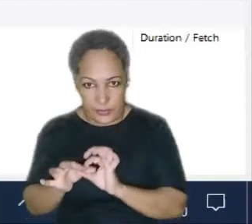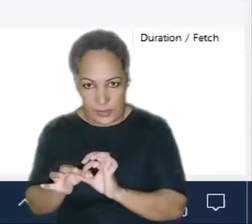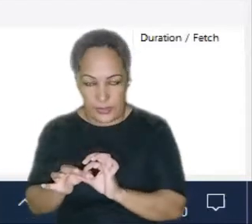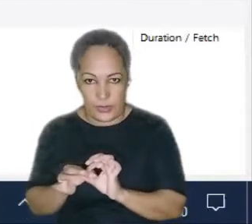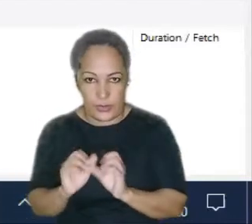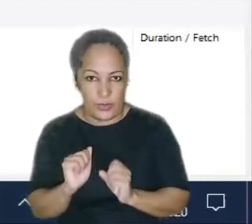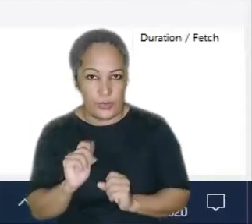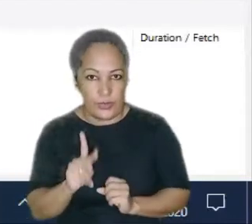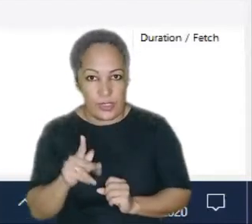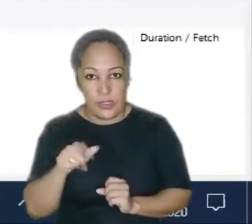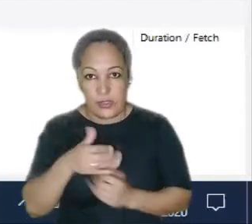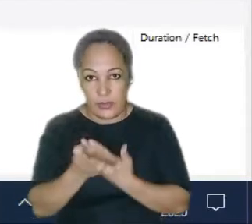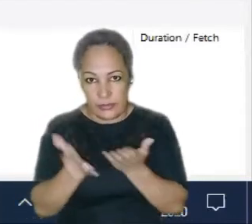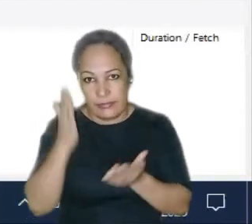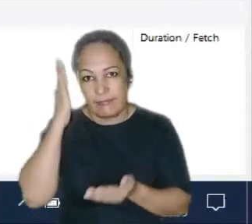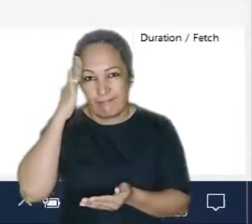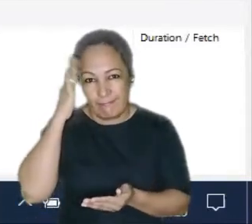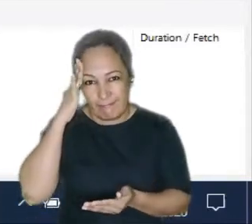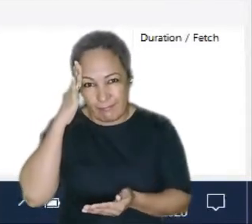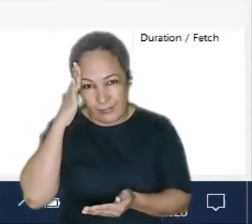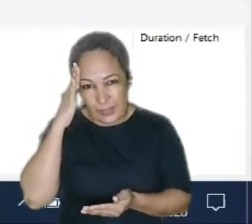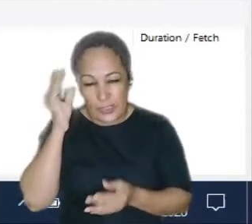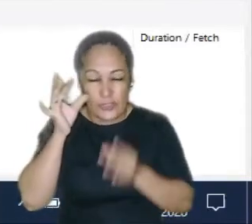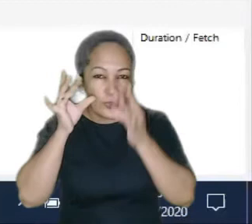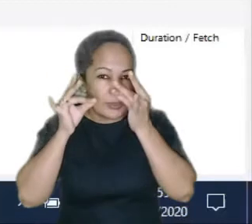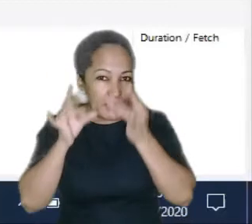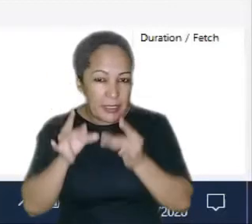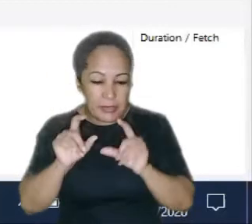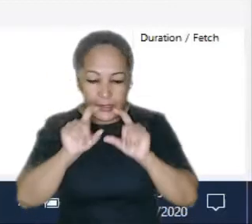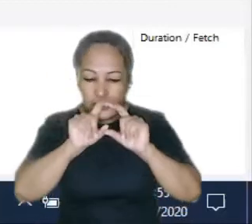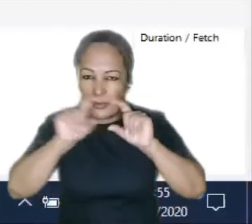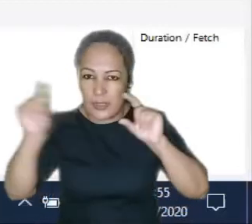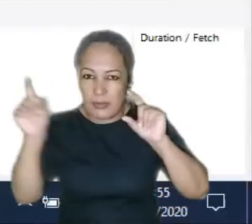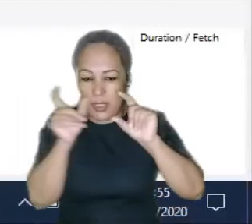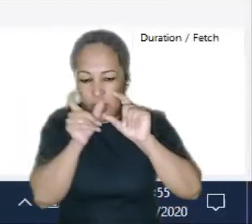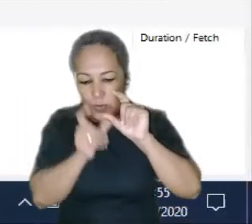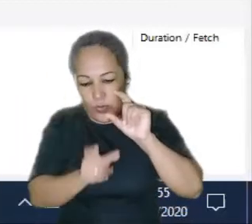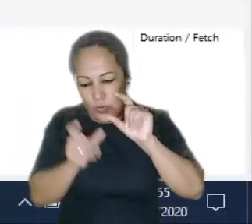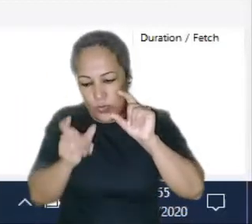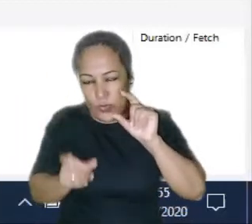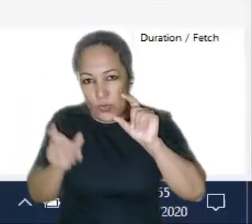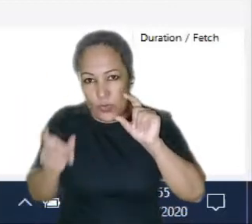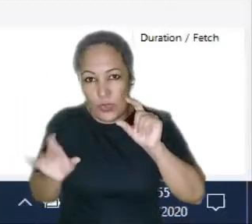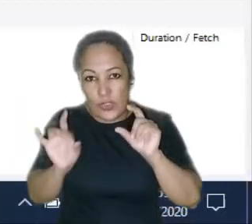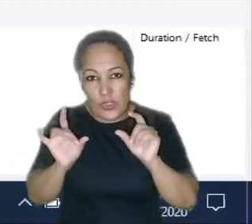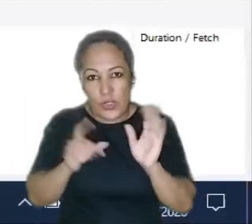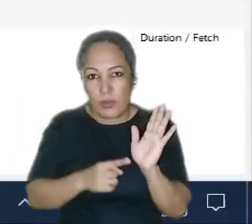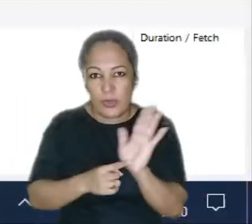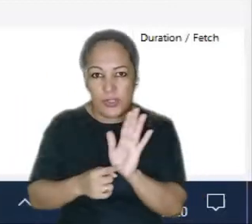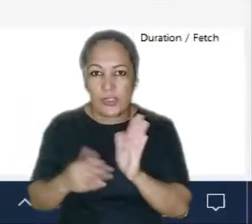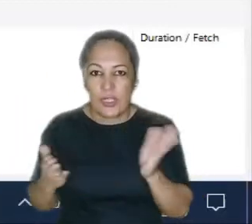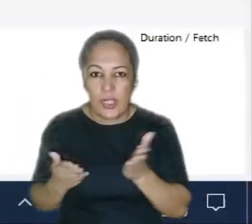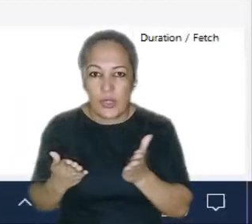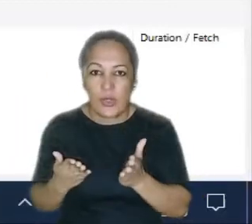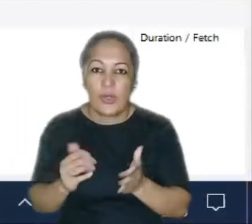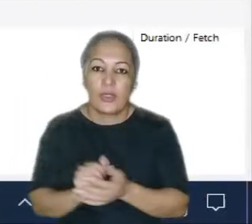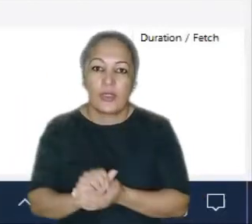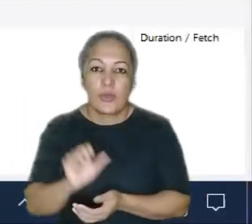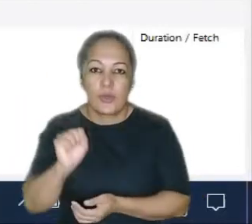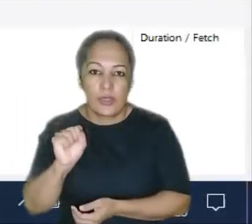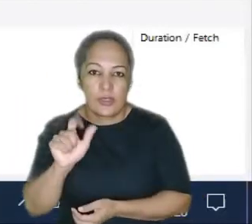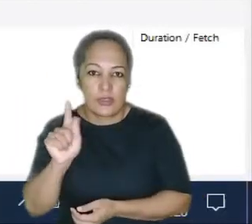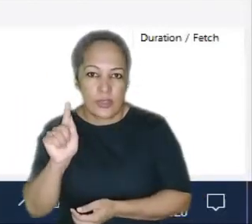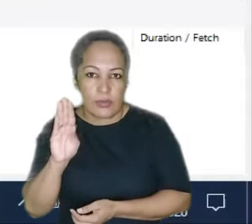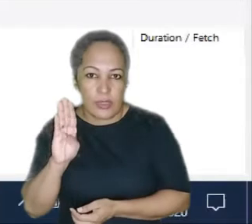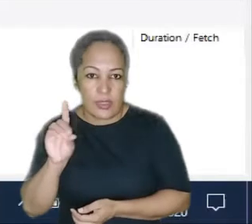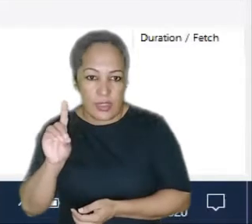falar bastante sobre tabela, atributos, não se preocupem. Quero só mostrar para vocês aqui o SGBD que vocês vão utilizar, tá bom? Aqui do ladinho tem uma